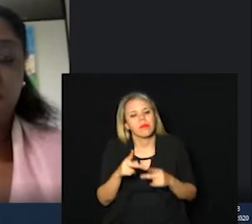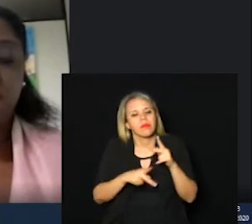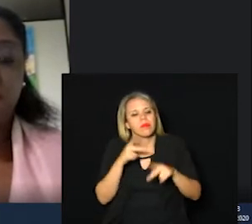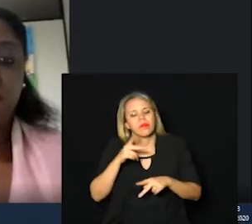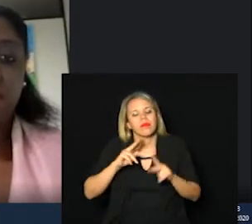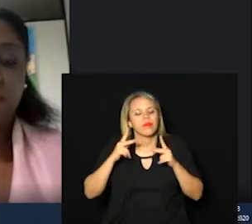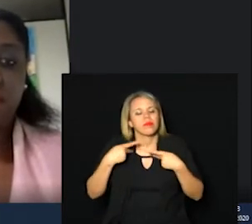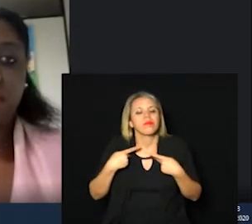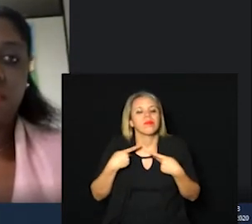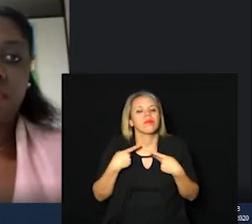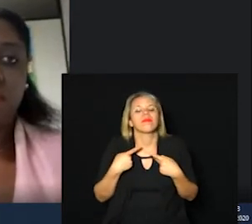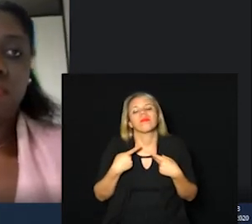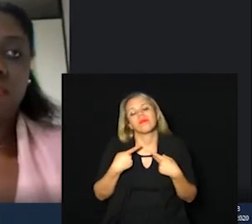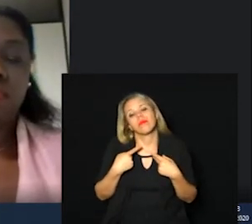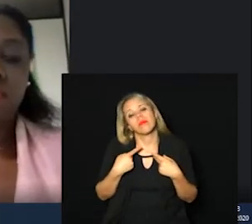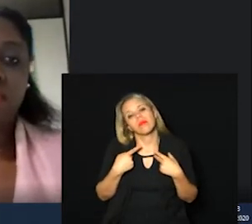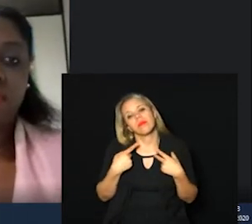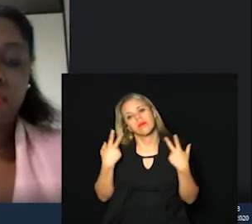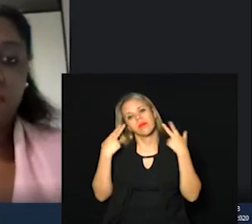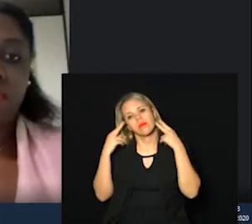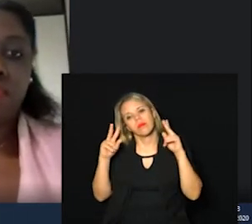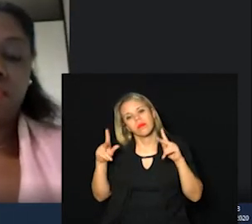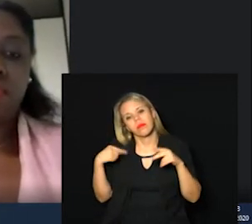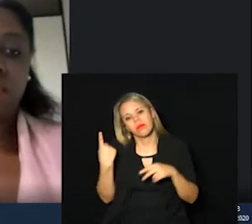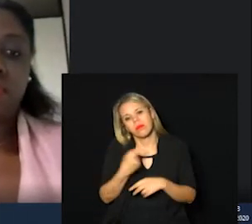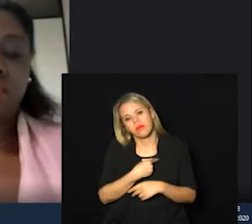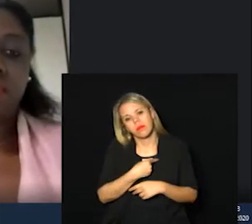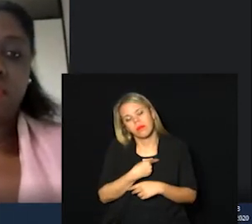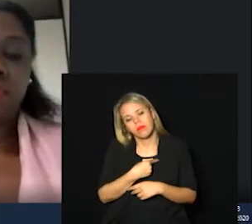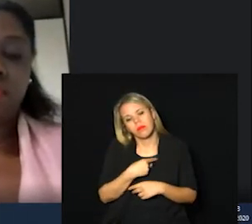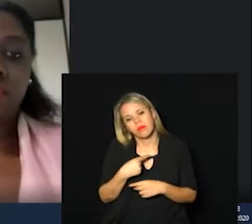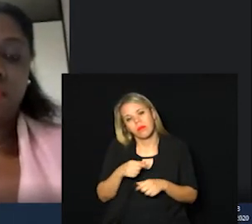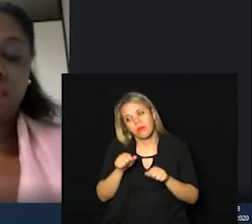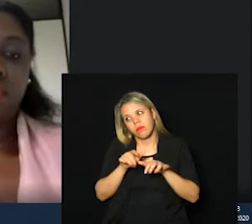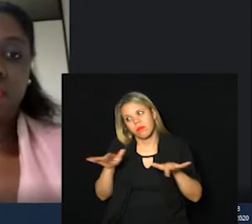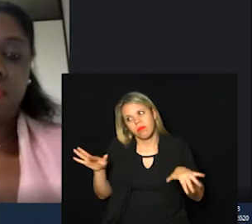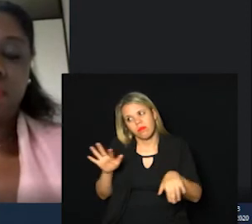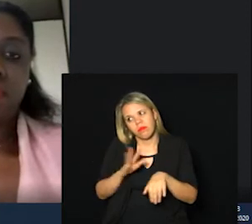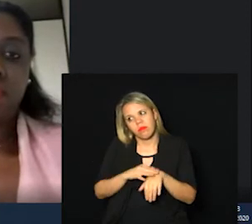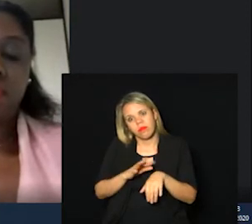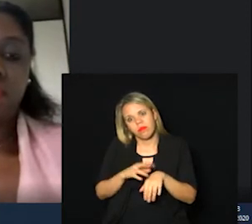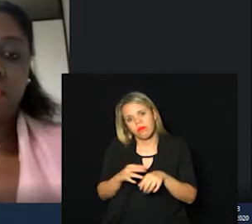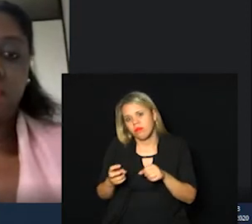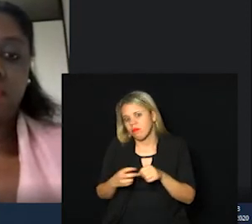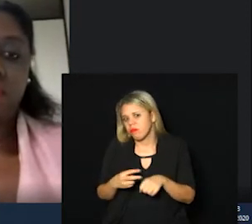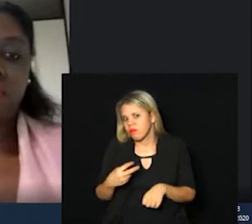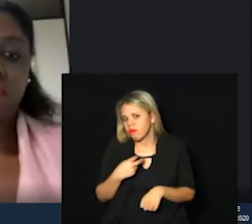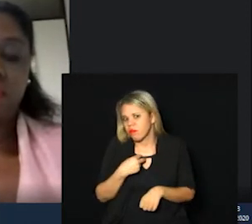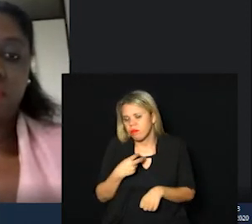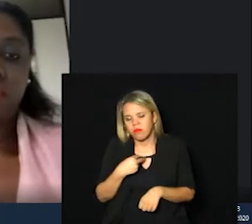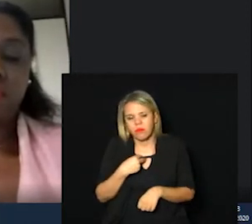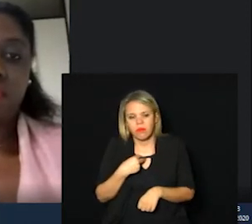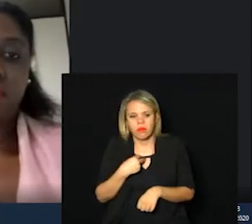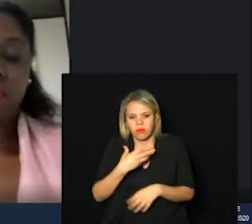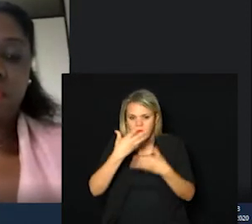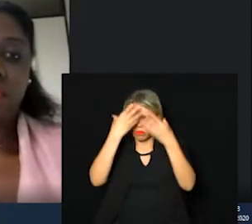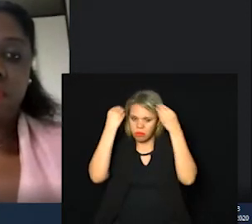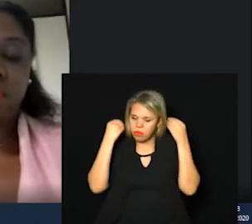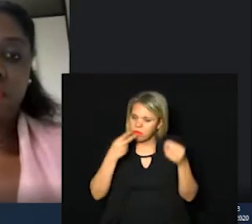humanidade, que é também comum a todos nós. Porque a pandemia, e nós não podemos deixar de falar